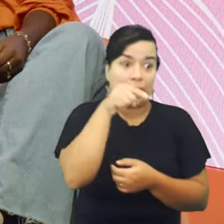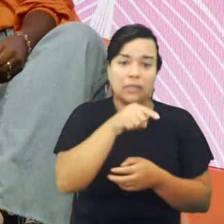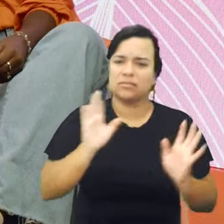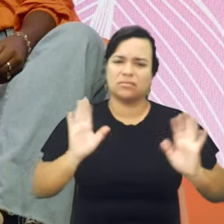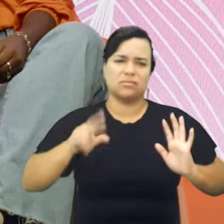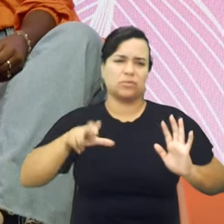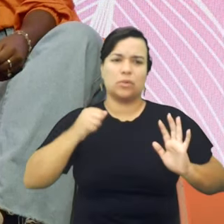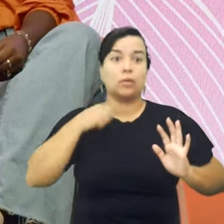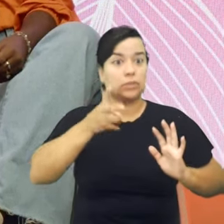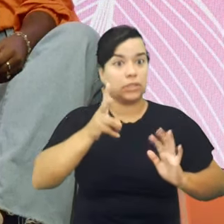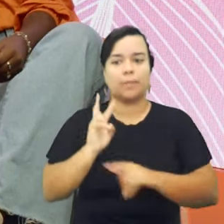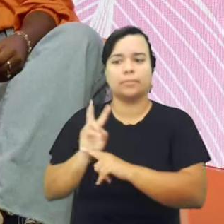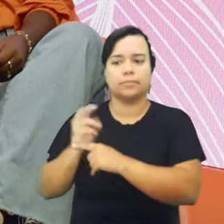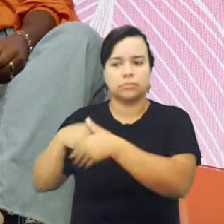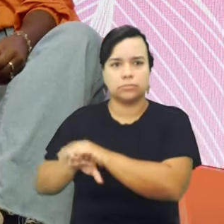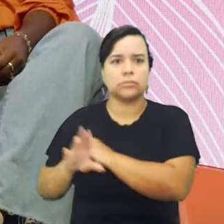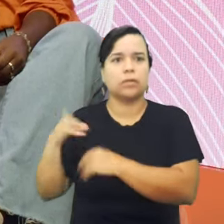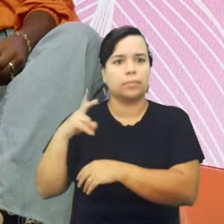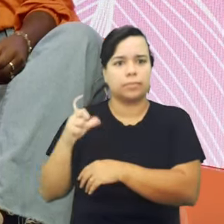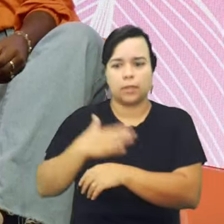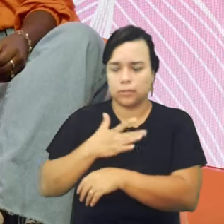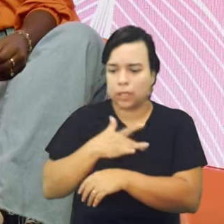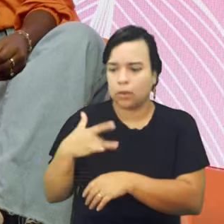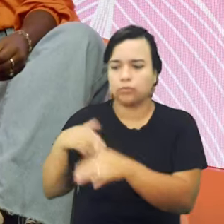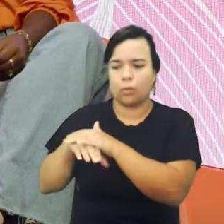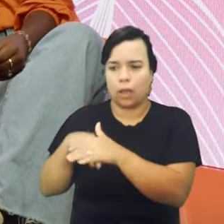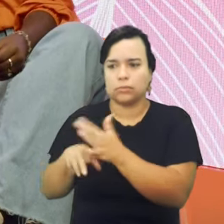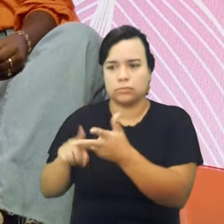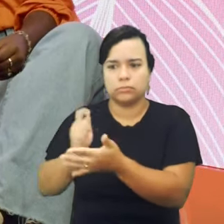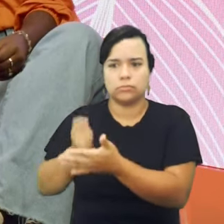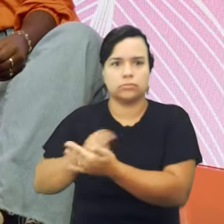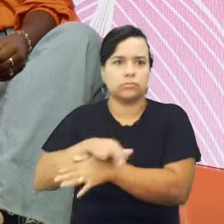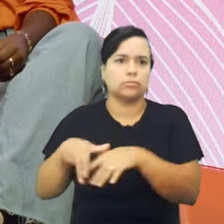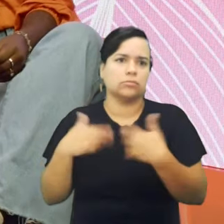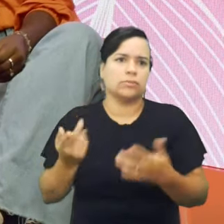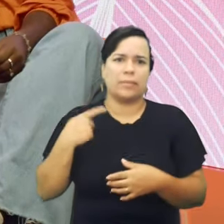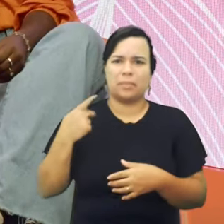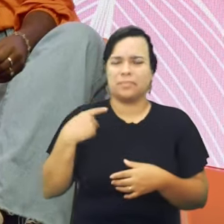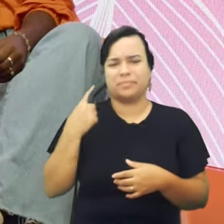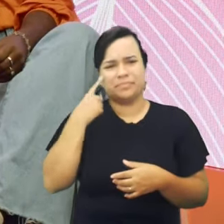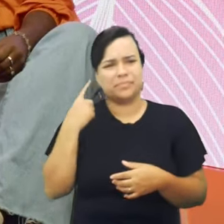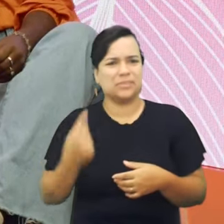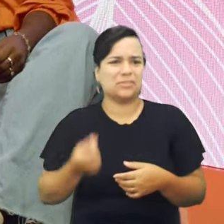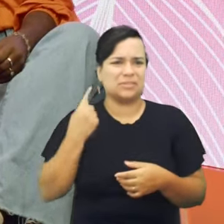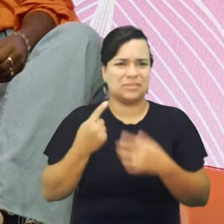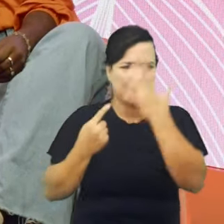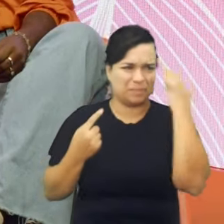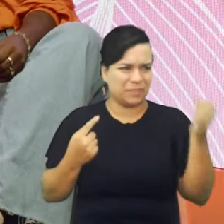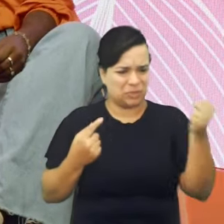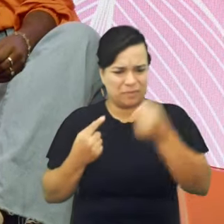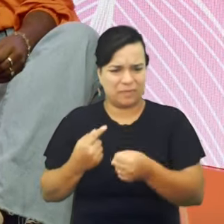fazer a minha reserva para poder ter o meu plano de saúde, para poder ter... Então, para mim, não fazia muito sentido. Por que a pessoa não quer vir para cá por causa de plano de